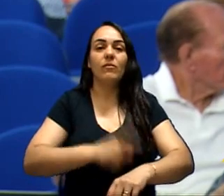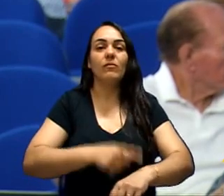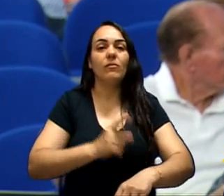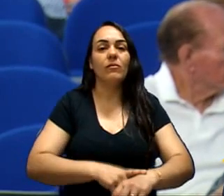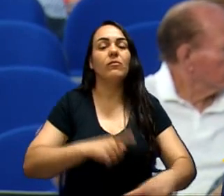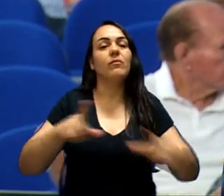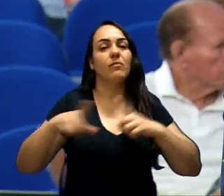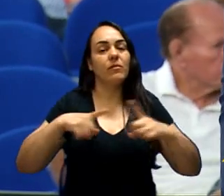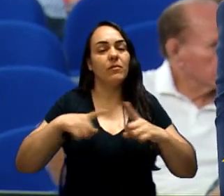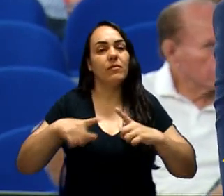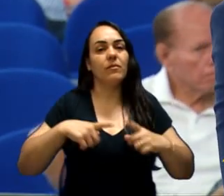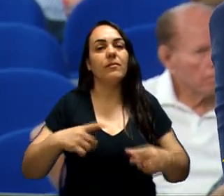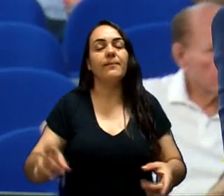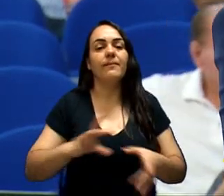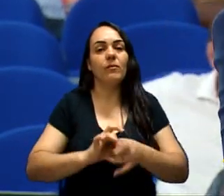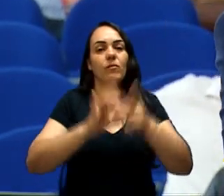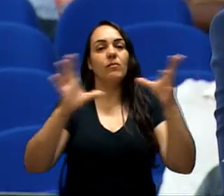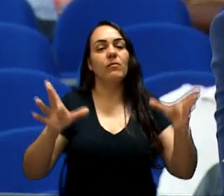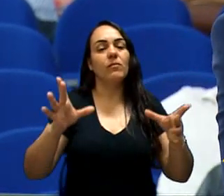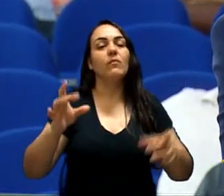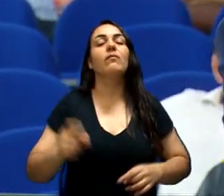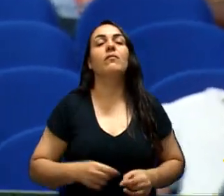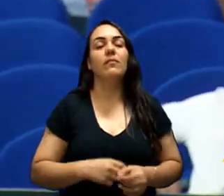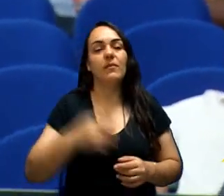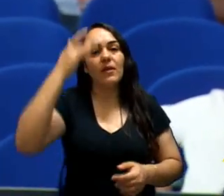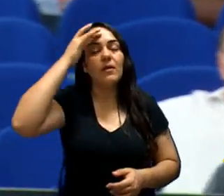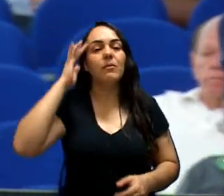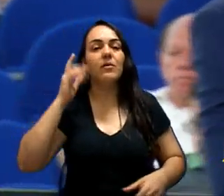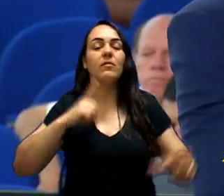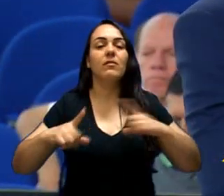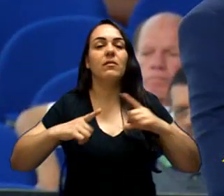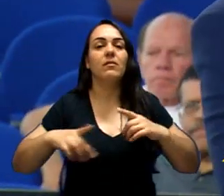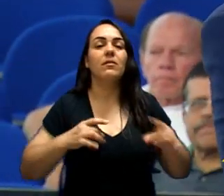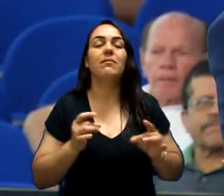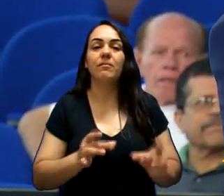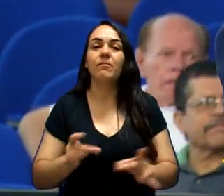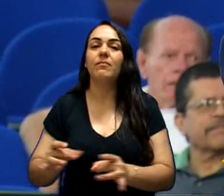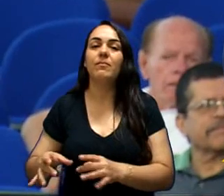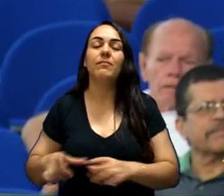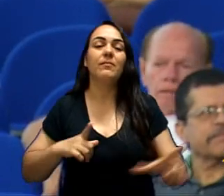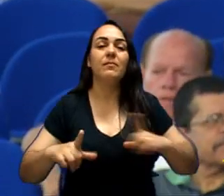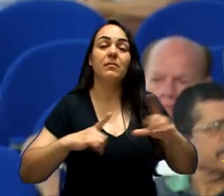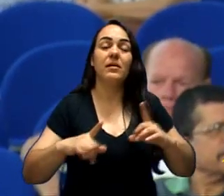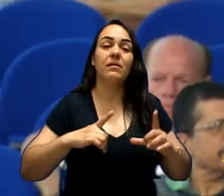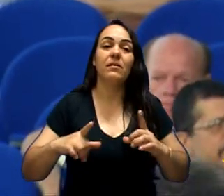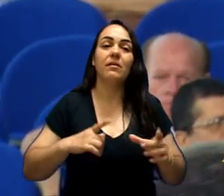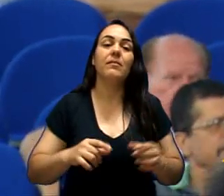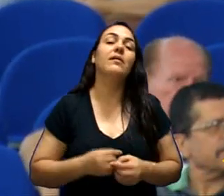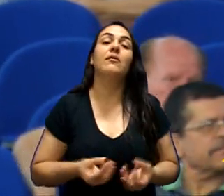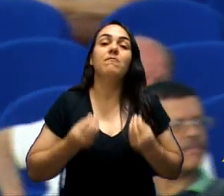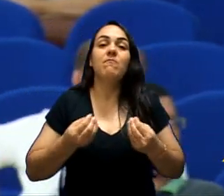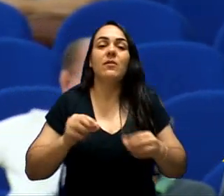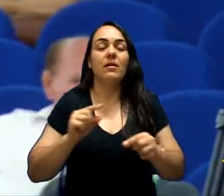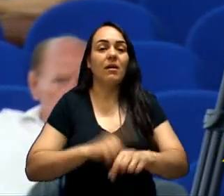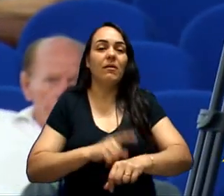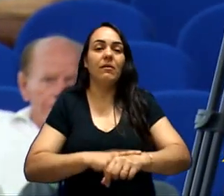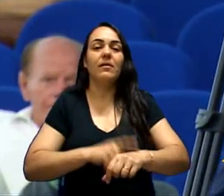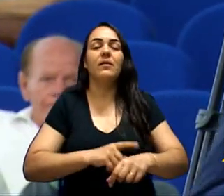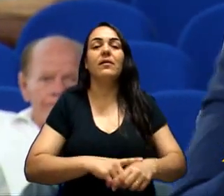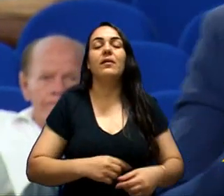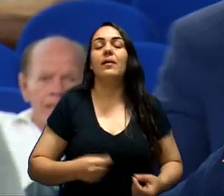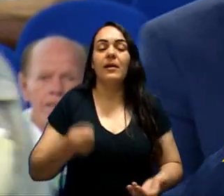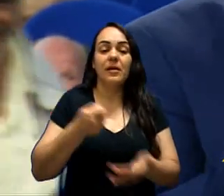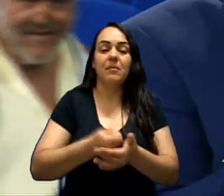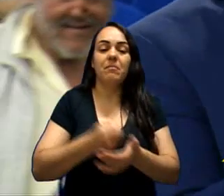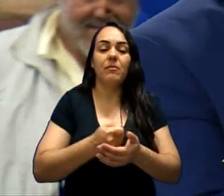fizemos um voto aqui, por exemplo, dando a liberdade do comerciante poder trabalhar a hora que ele quiser. Ele é dono da loja dele, ele faz o que ele quer. Ele paga os